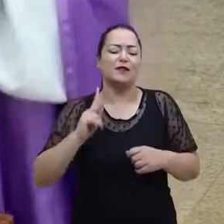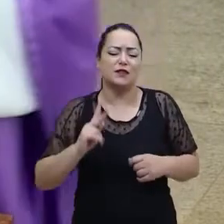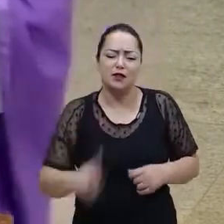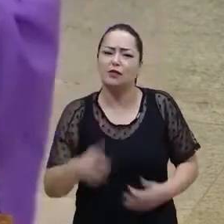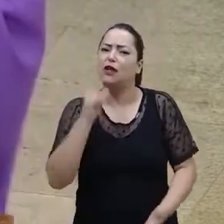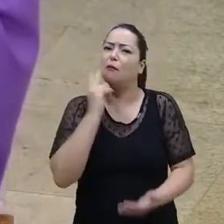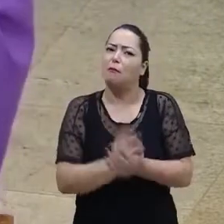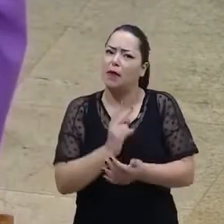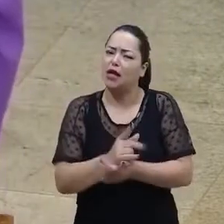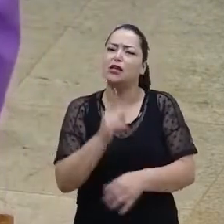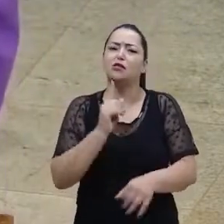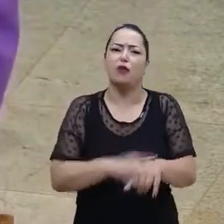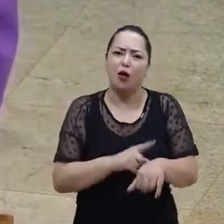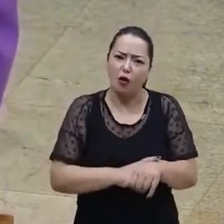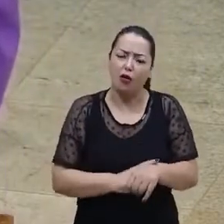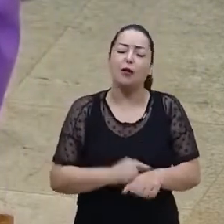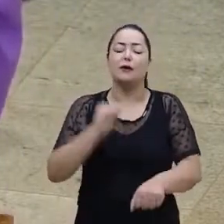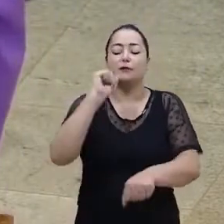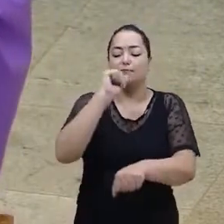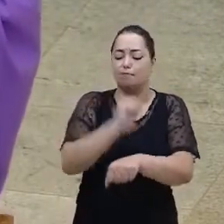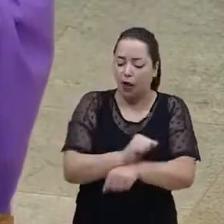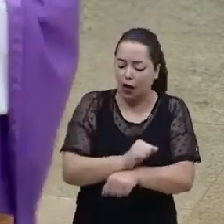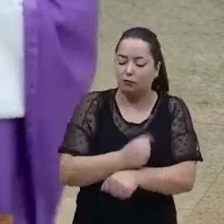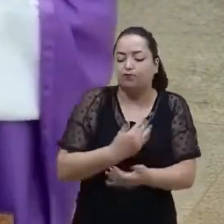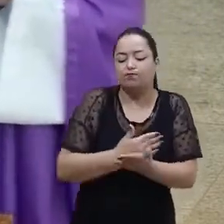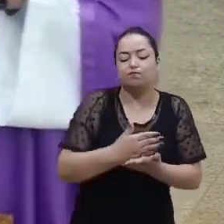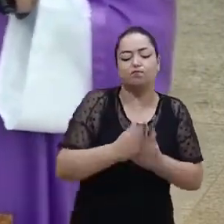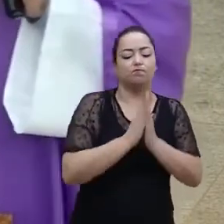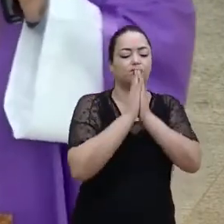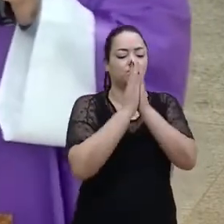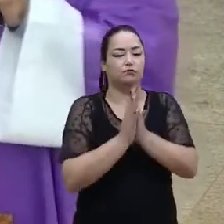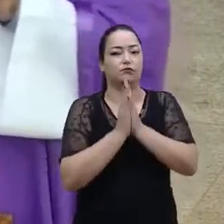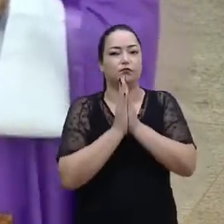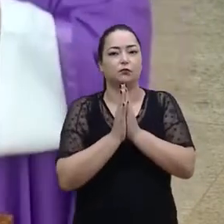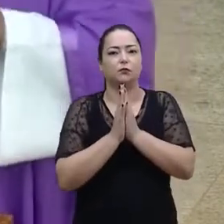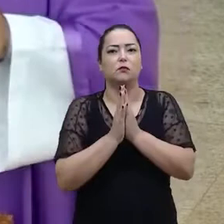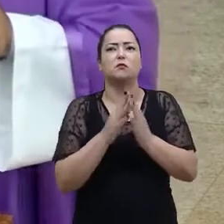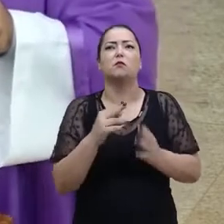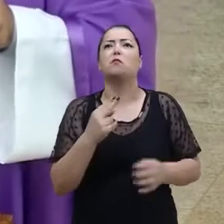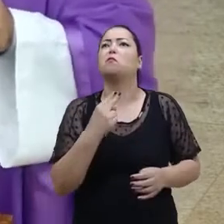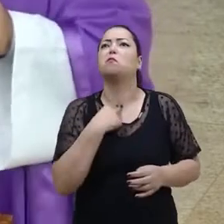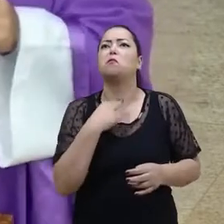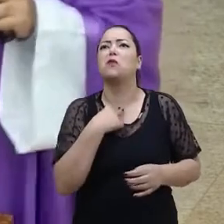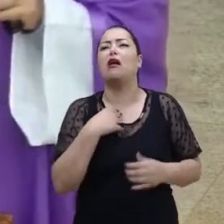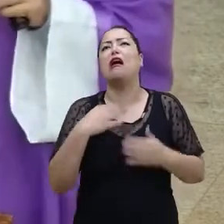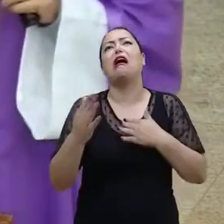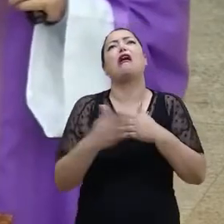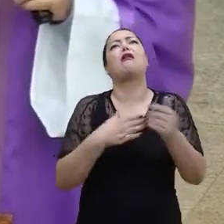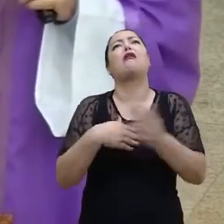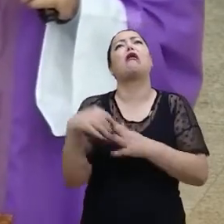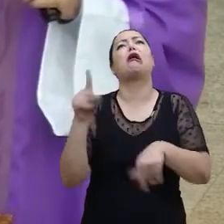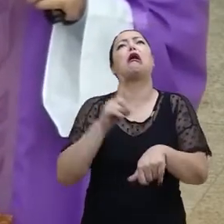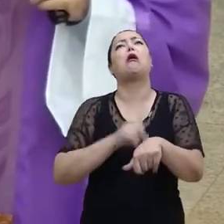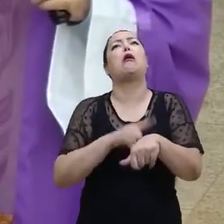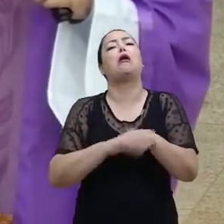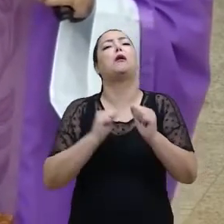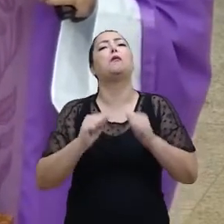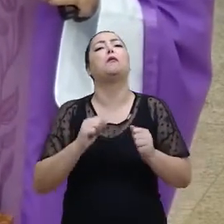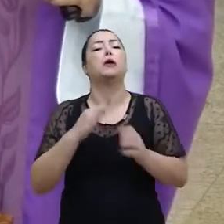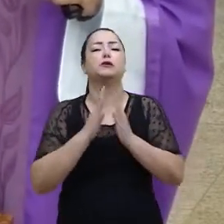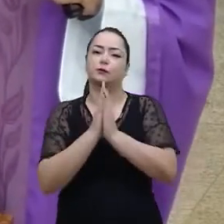a hora que dá certo não não a gente tem que condicionar a nossa